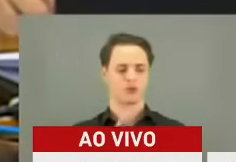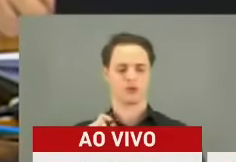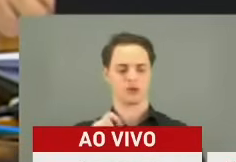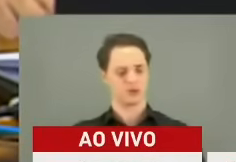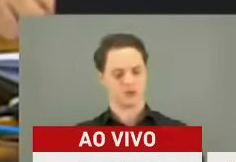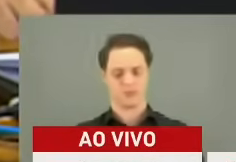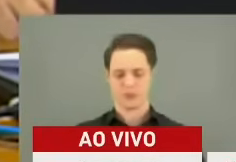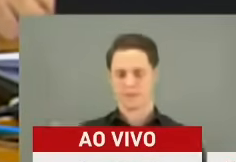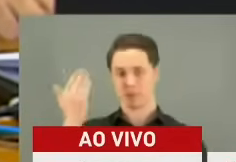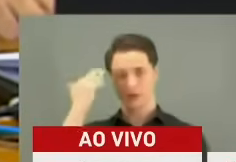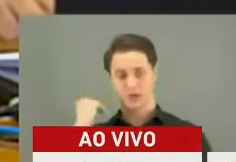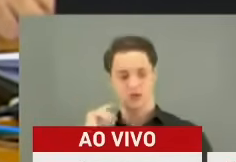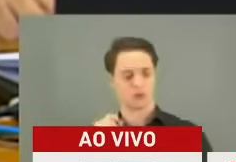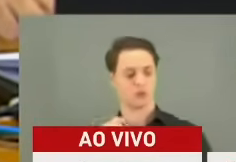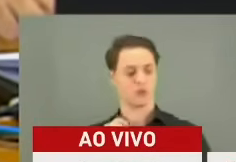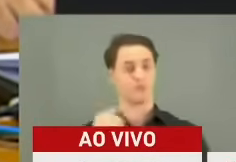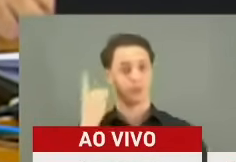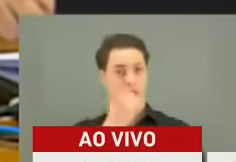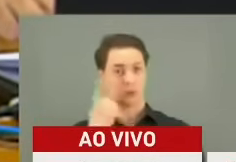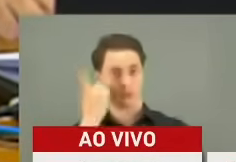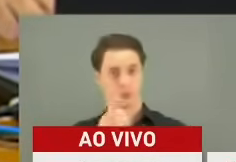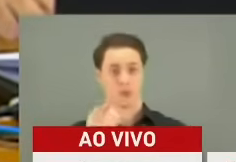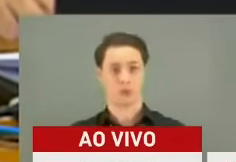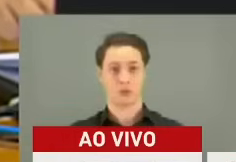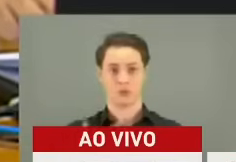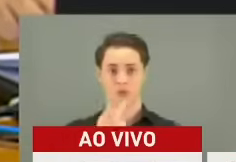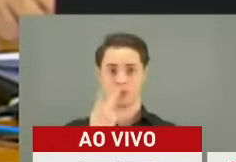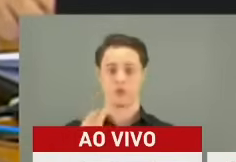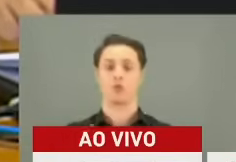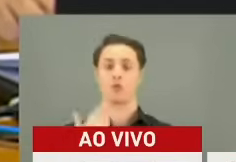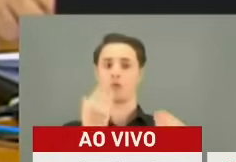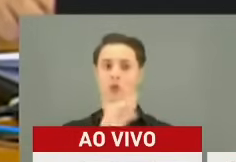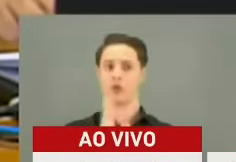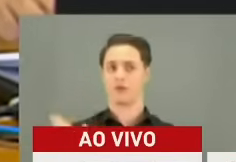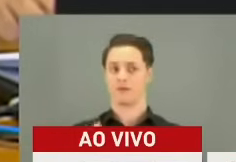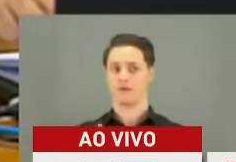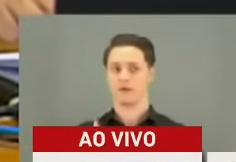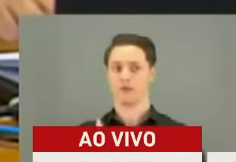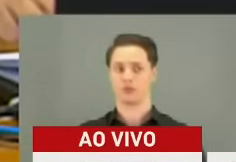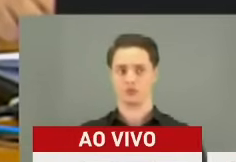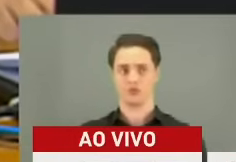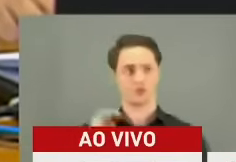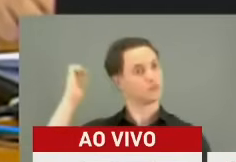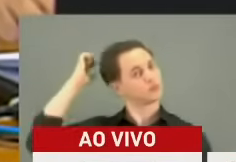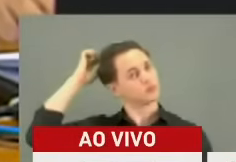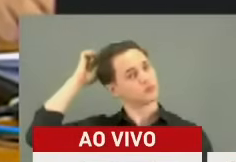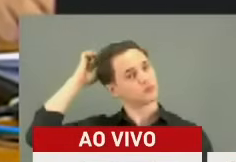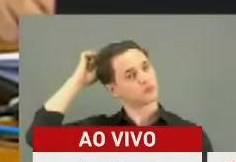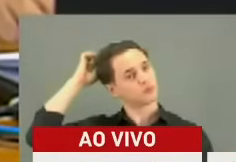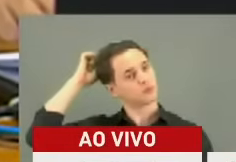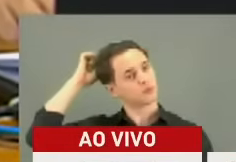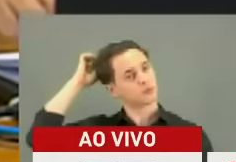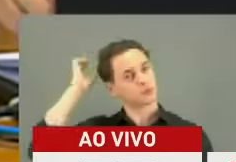nessa semana passada e de que uma deputada que abriu dizendo. Eu gostaria só de passar um vídeo, por gentileza, se já tiver aí disponível,